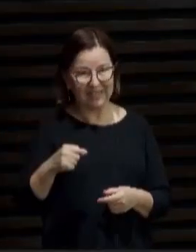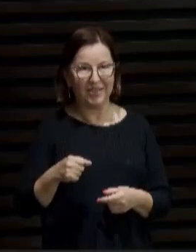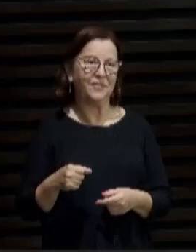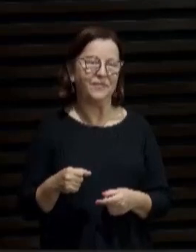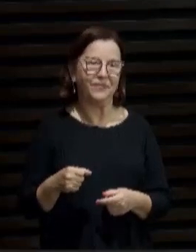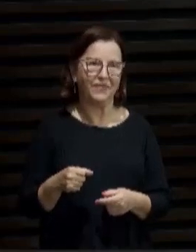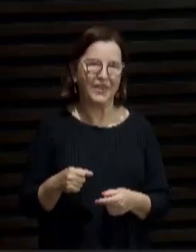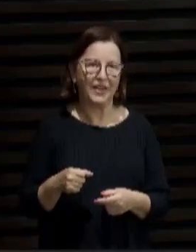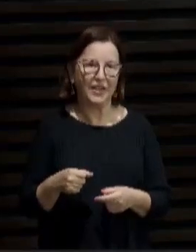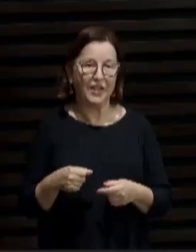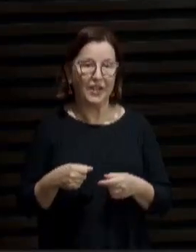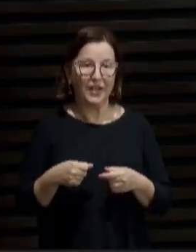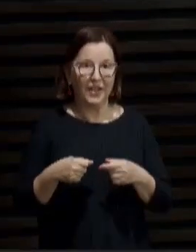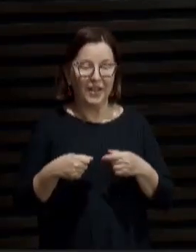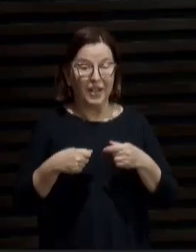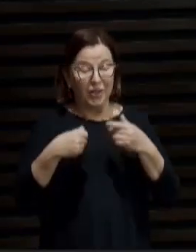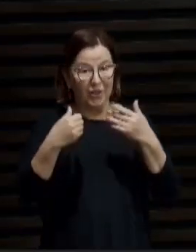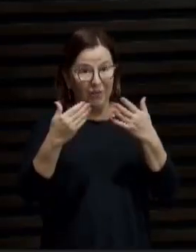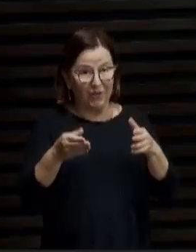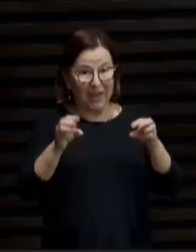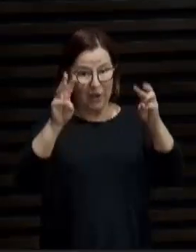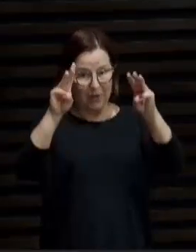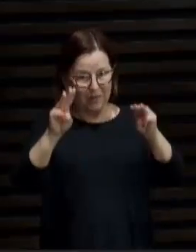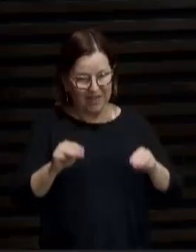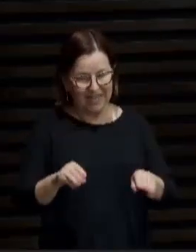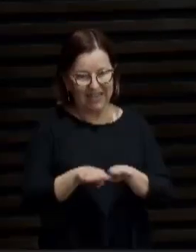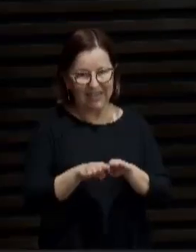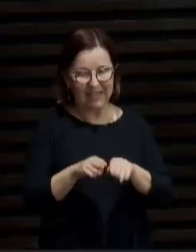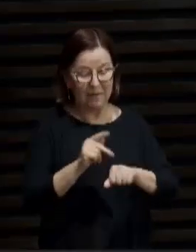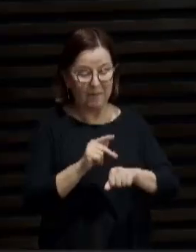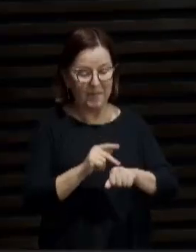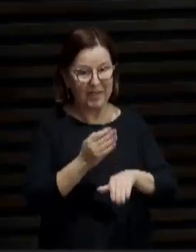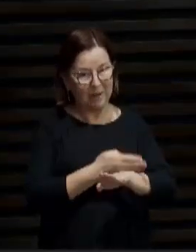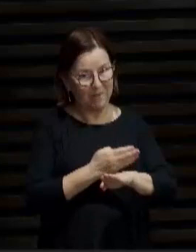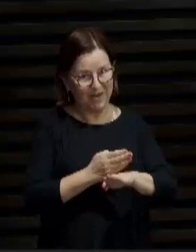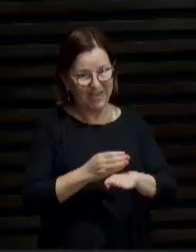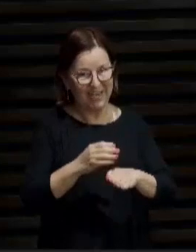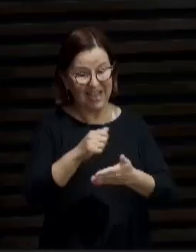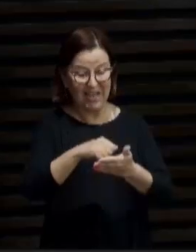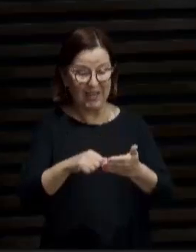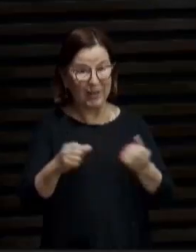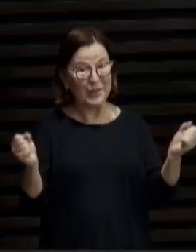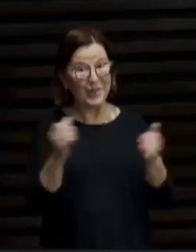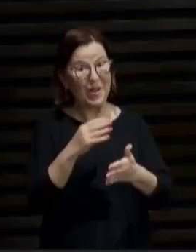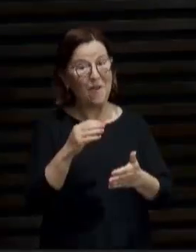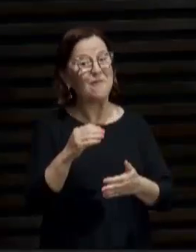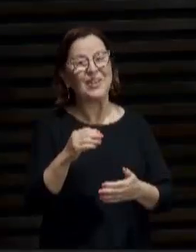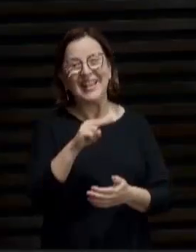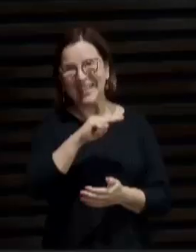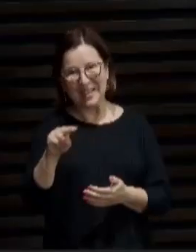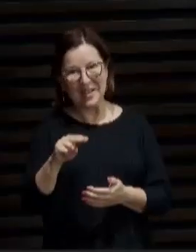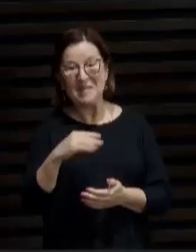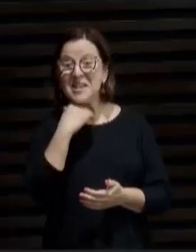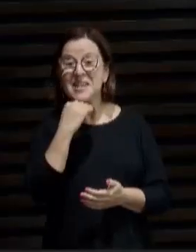darei uma pedrinha branca, e sobre esta pedrinha escrito um novo nome, o qual ninguém conhece,